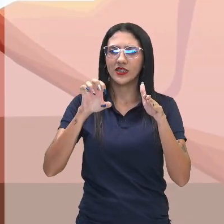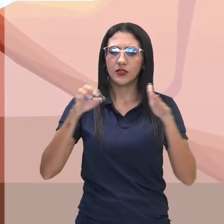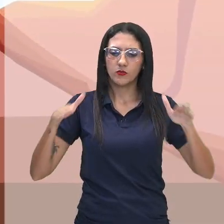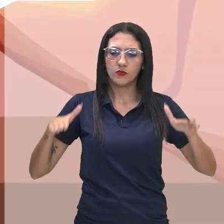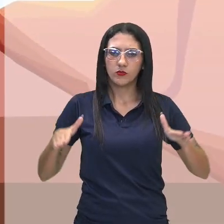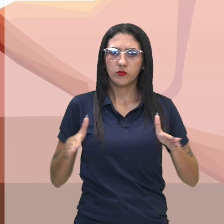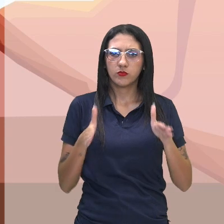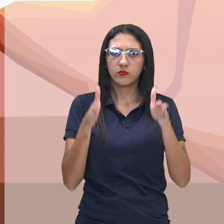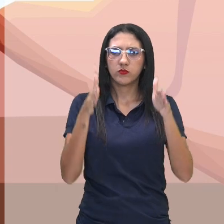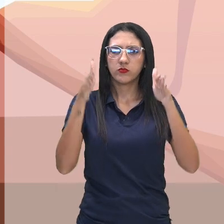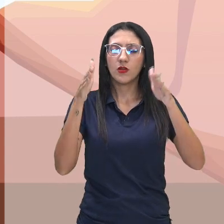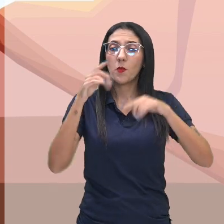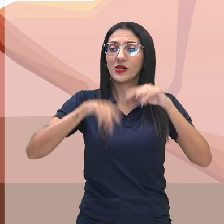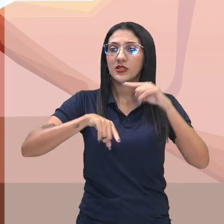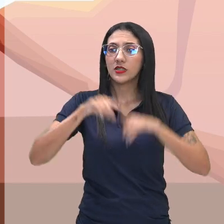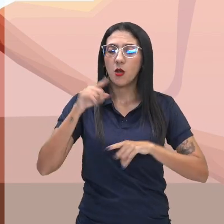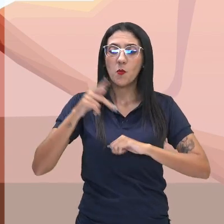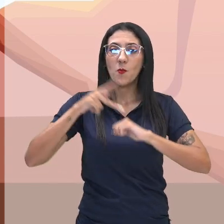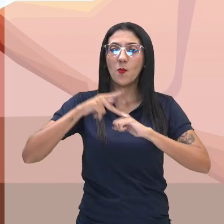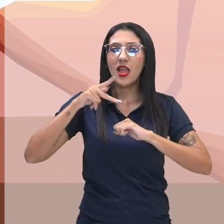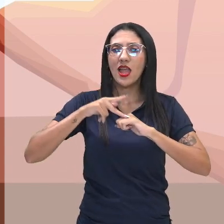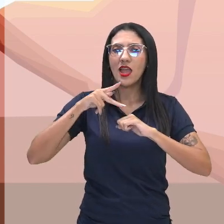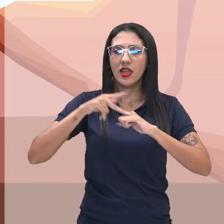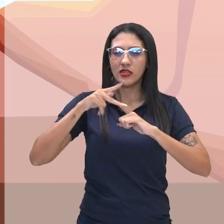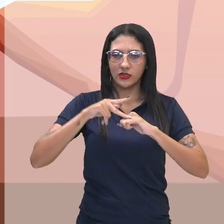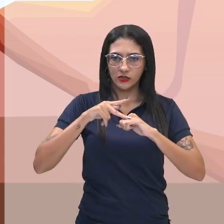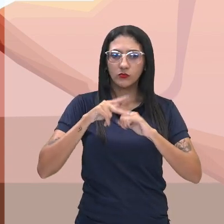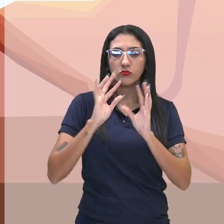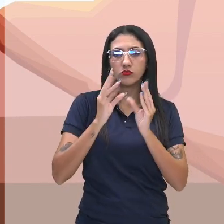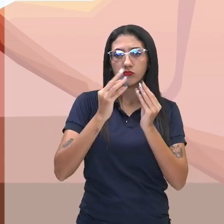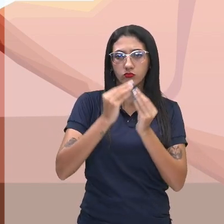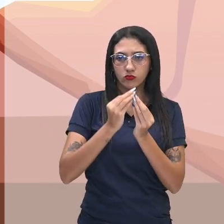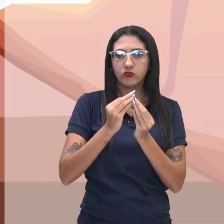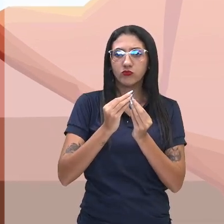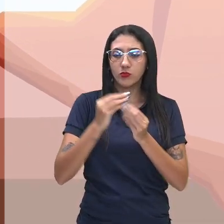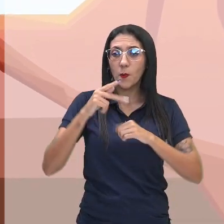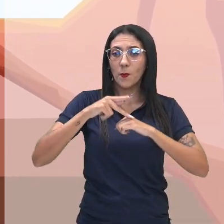por materiais vulcânicos aglomerados ao redor da cratera.